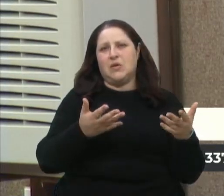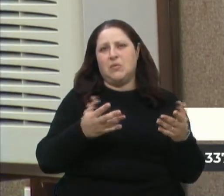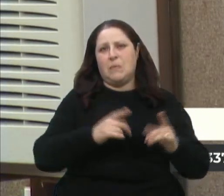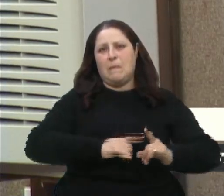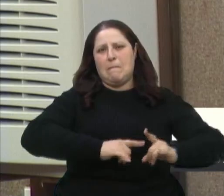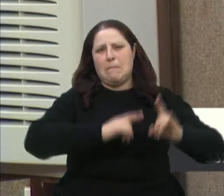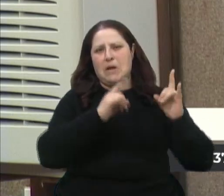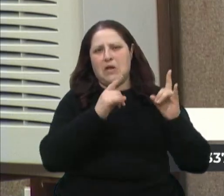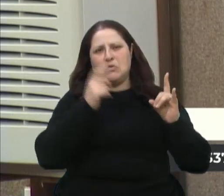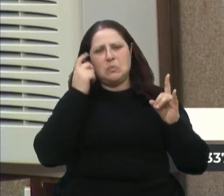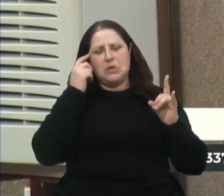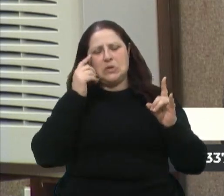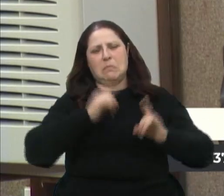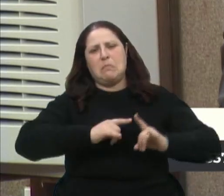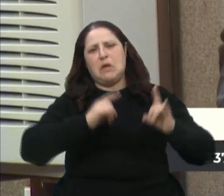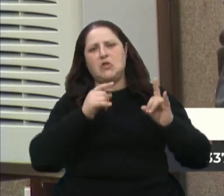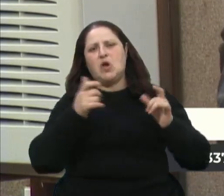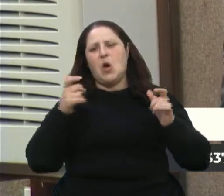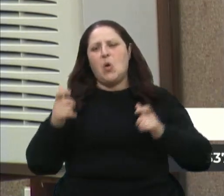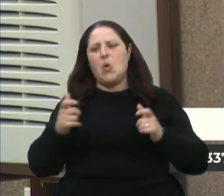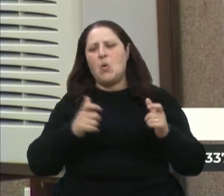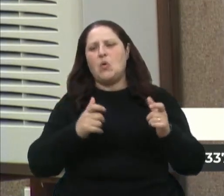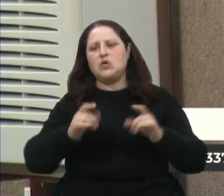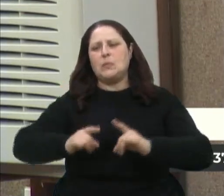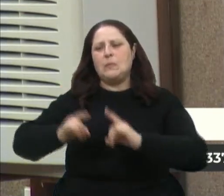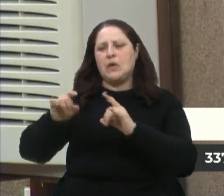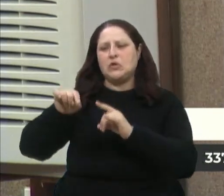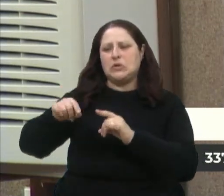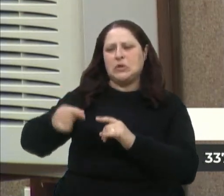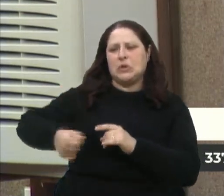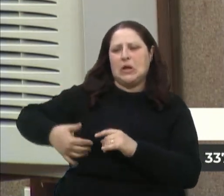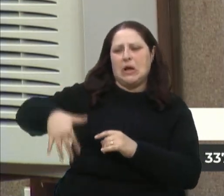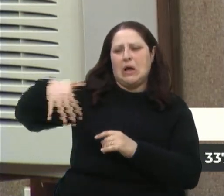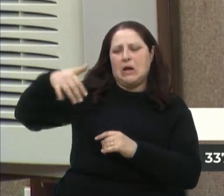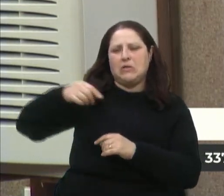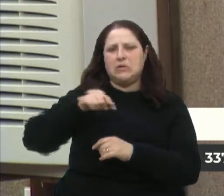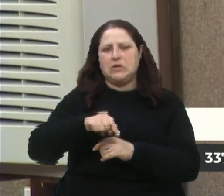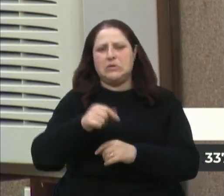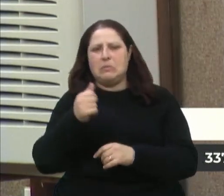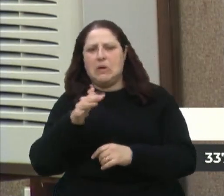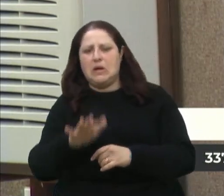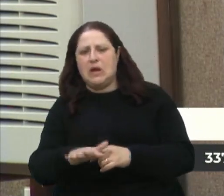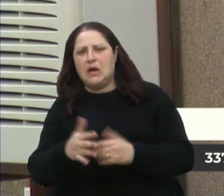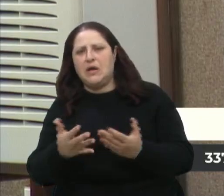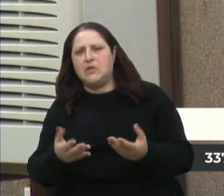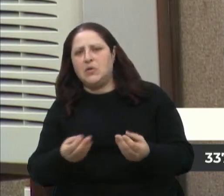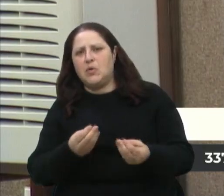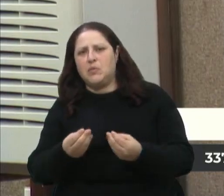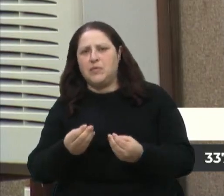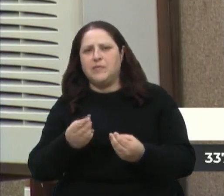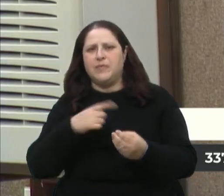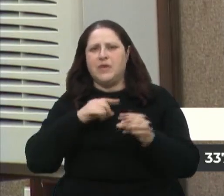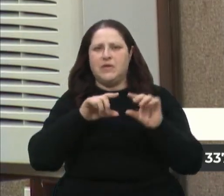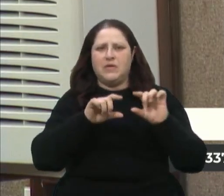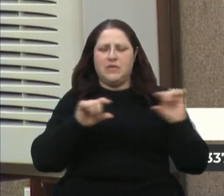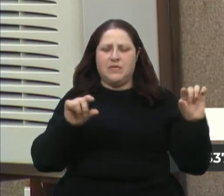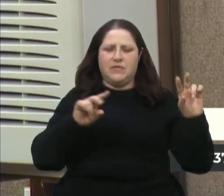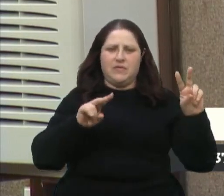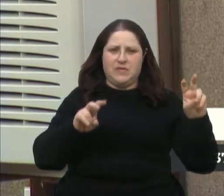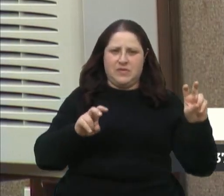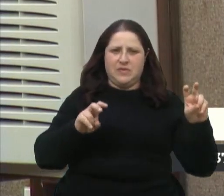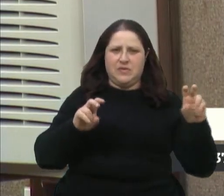prédios. Né? Qual prédio? Porque isso custa caro, isso não custa caro. E, parafraseando o Leonel Brizola, né,